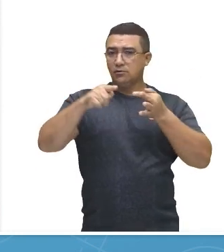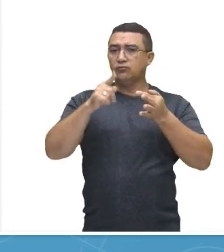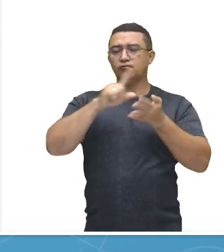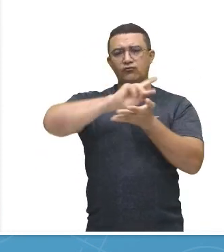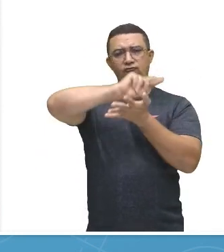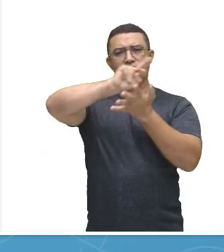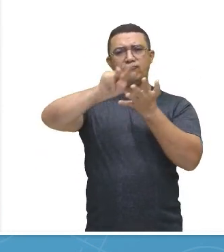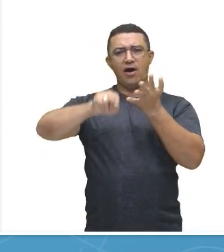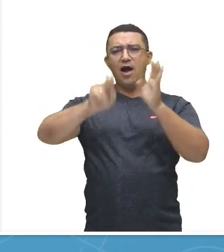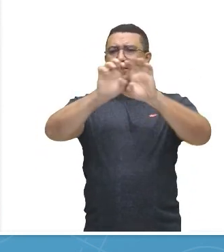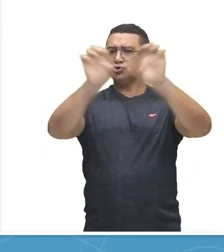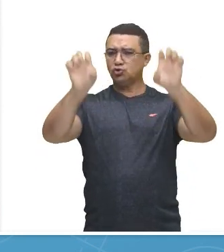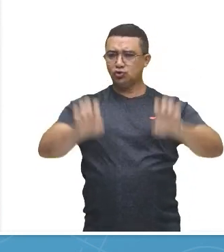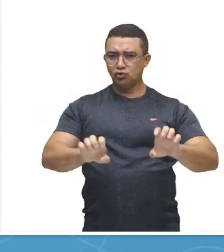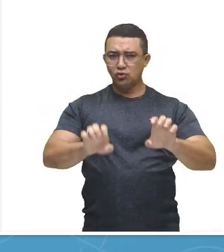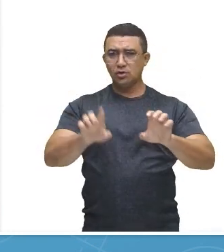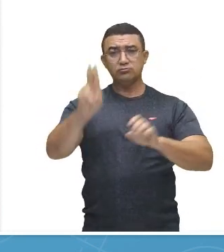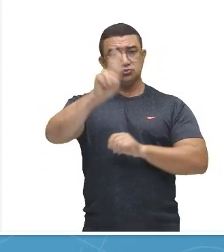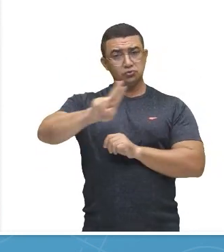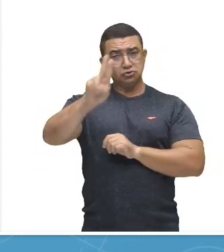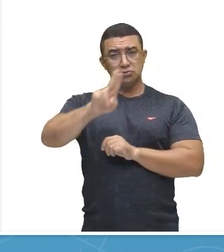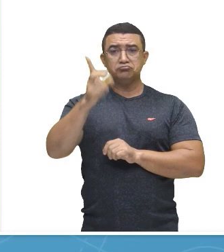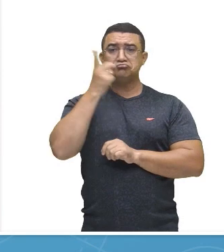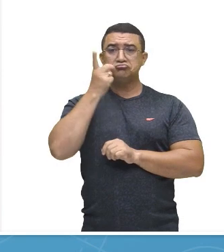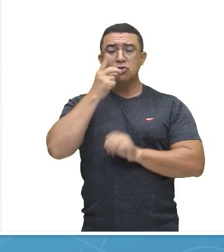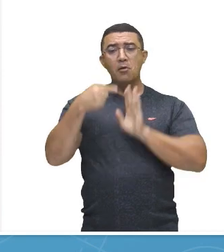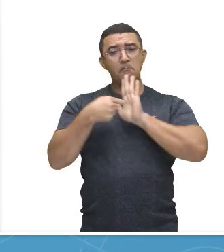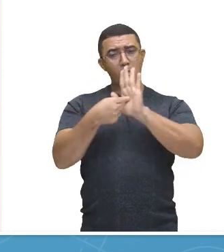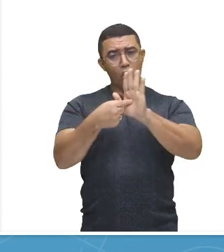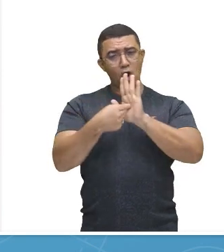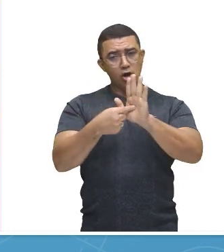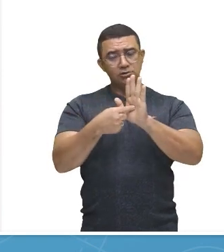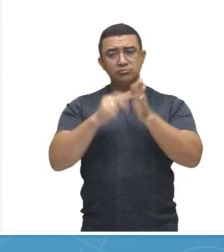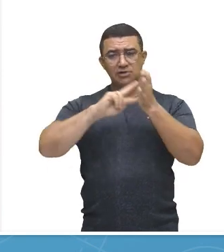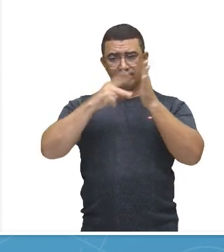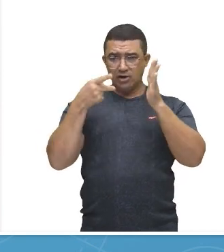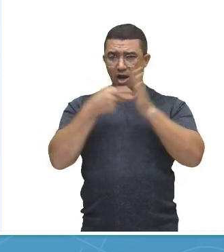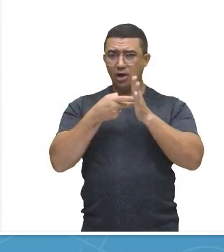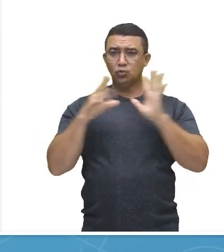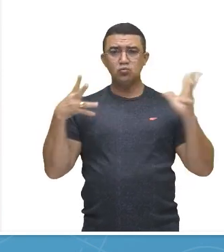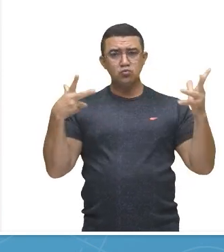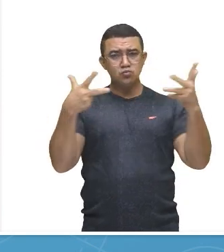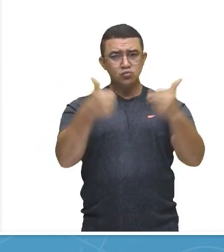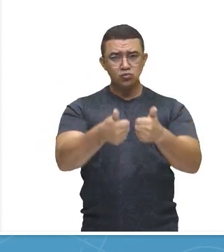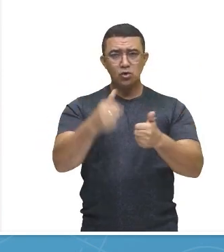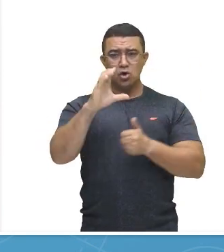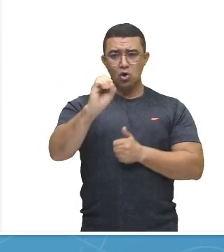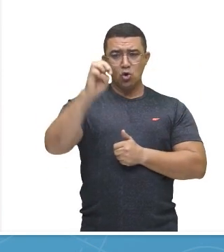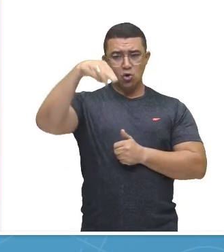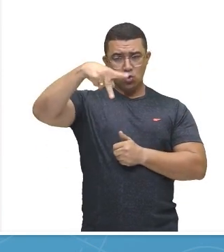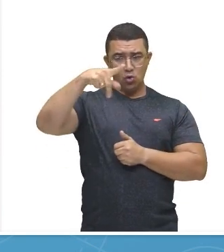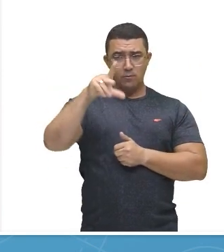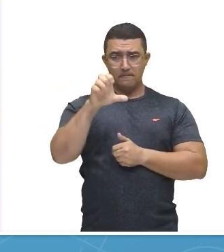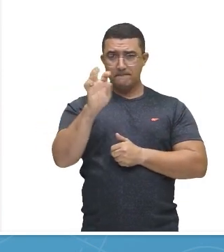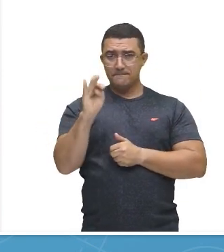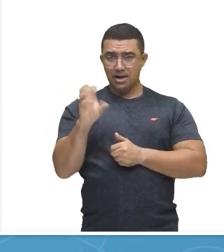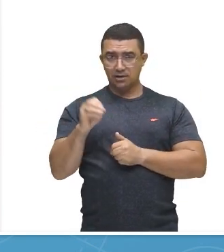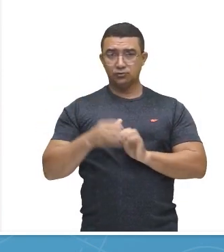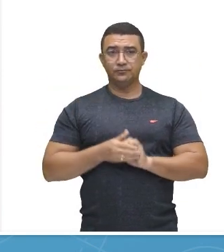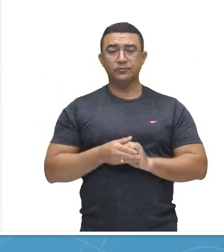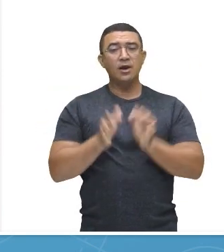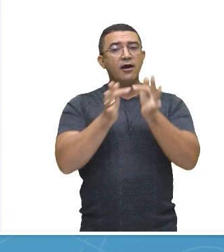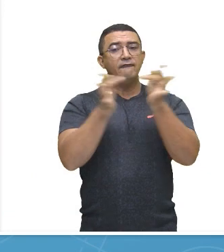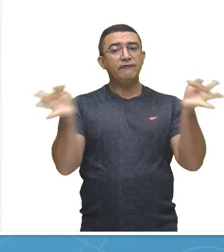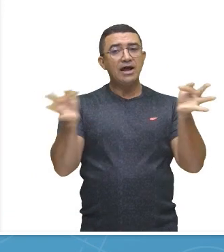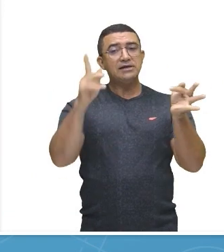em que nós vamos ali apresentar um sentido completo. Então, frase, atenção, frase é aquilo que apresenta